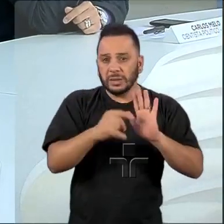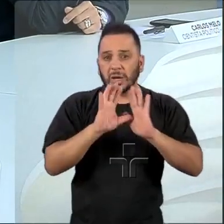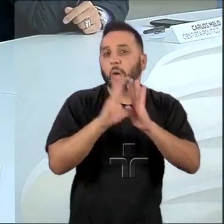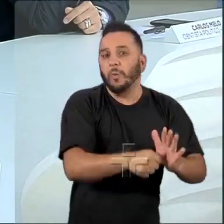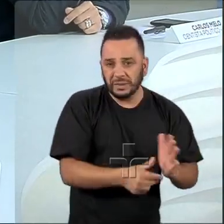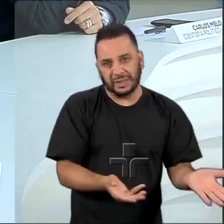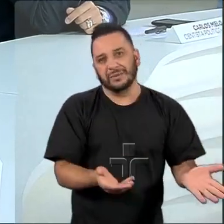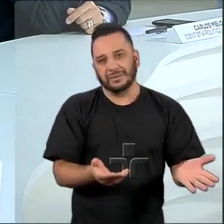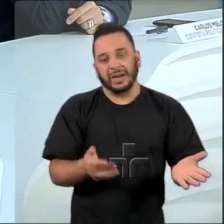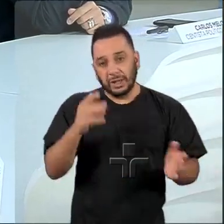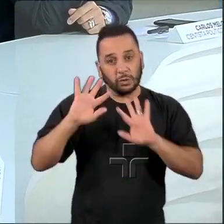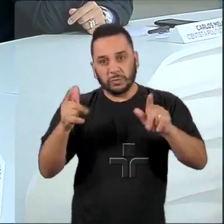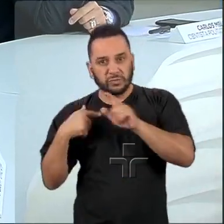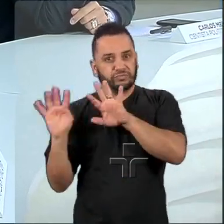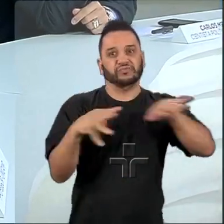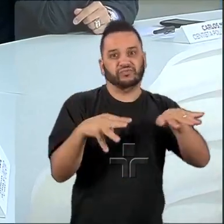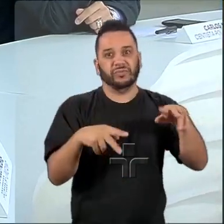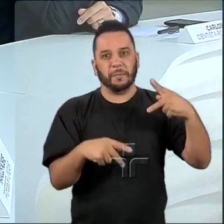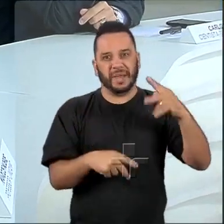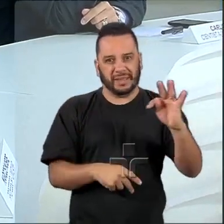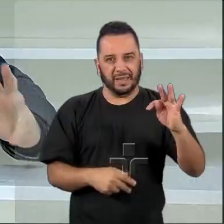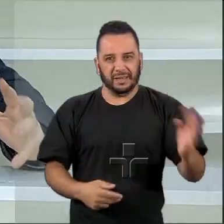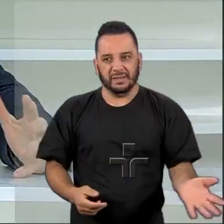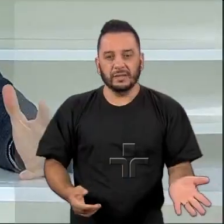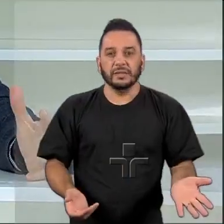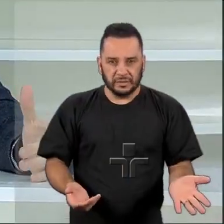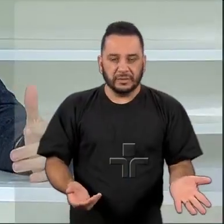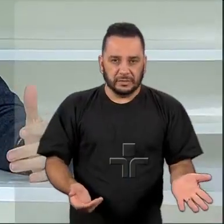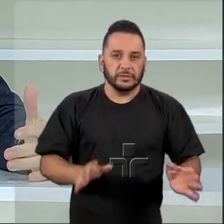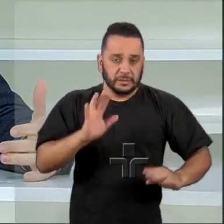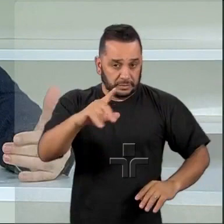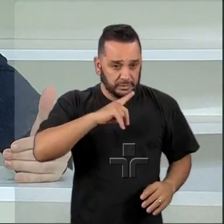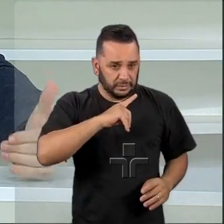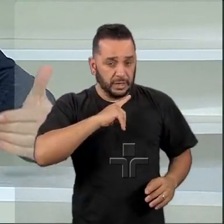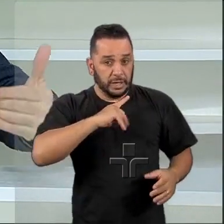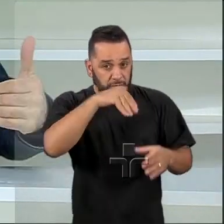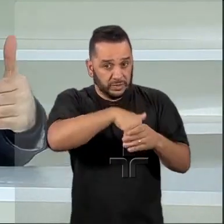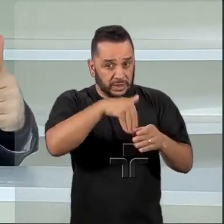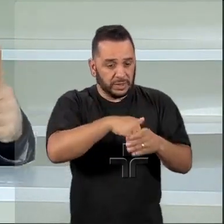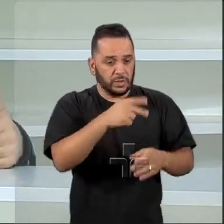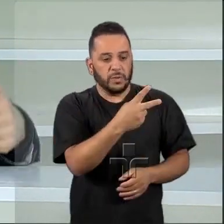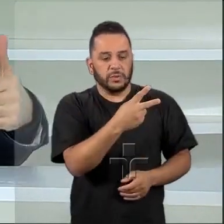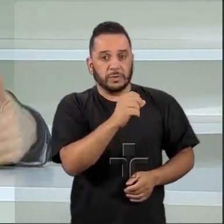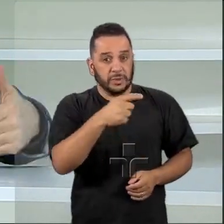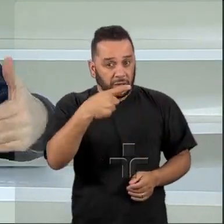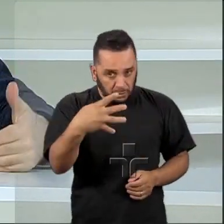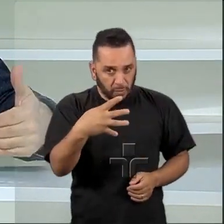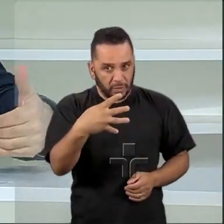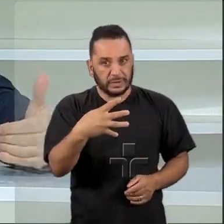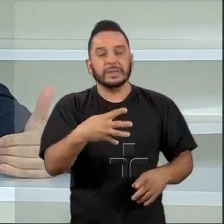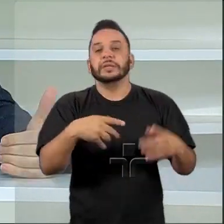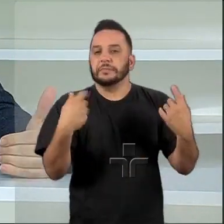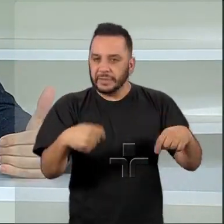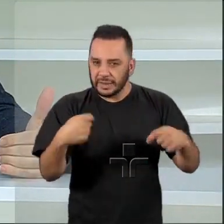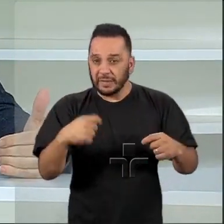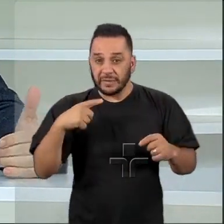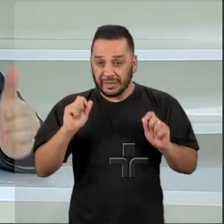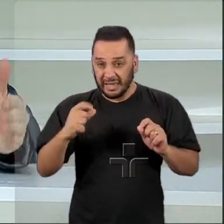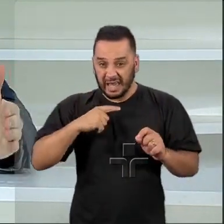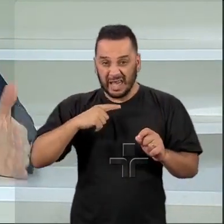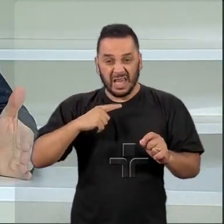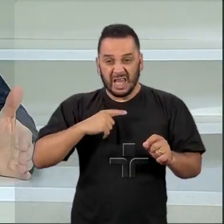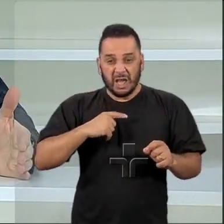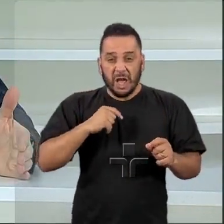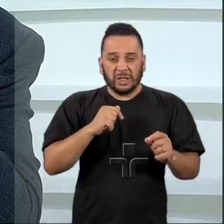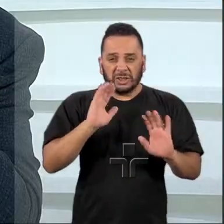eleição de 2014, ela deveria ter canalizado para dentro do sistema toda a insatisfação que veio na rua em 2013. Mas